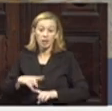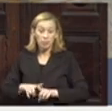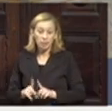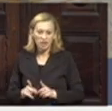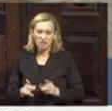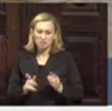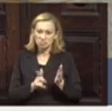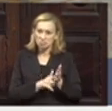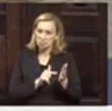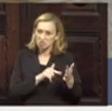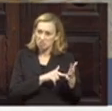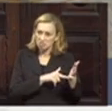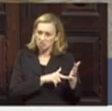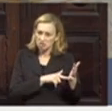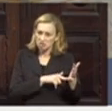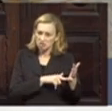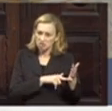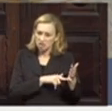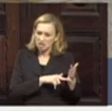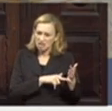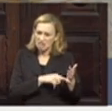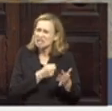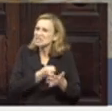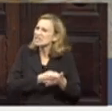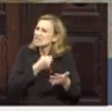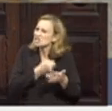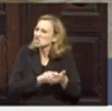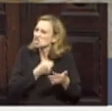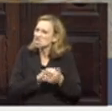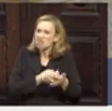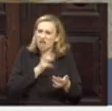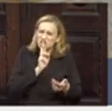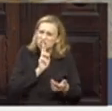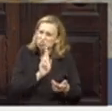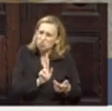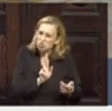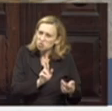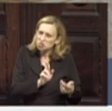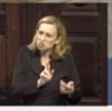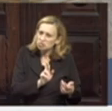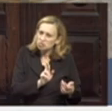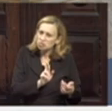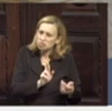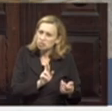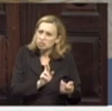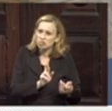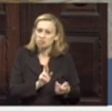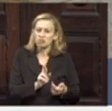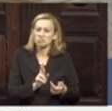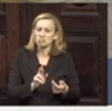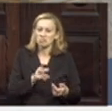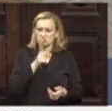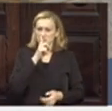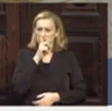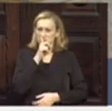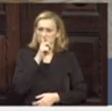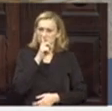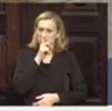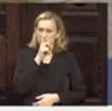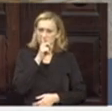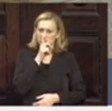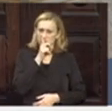o envio dessa recomendação, não uma preocupação em si com o problema da GETRANSP, que nós somos sim extremamente críticos, achamos